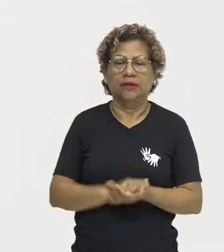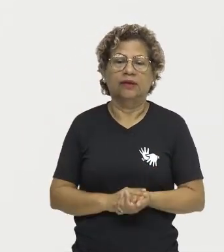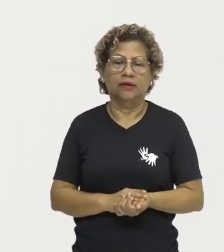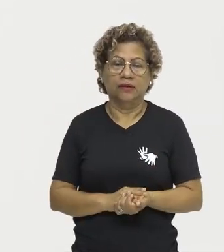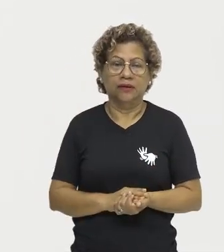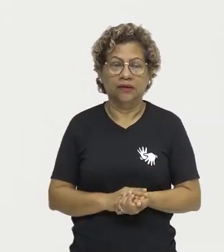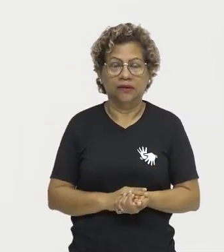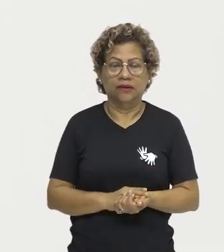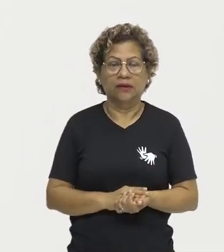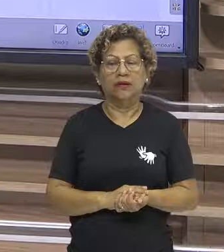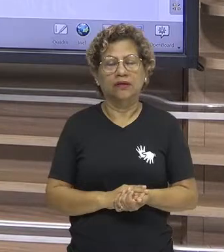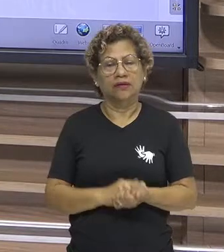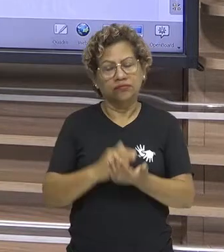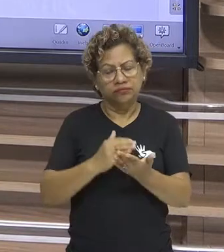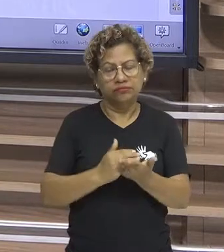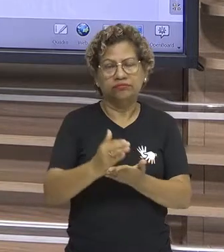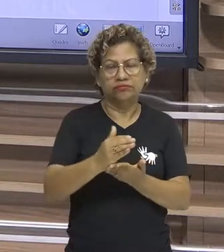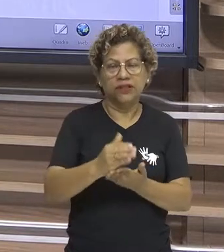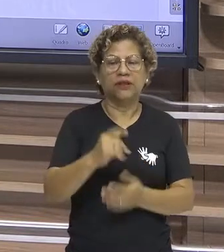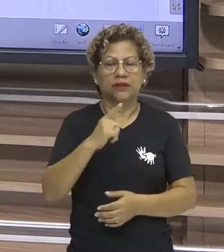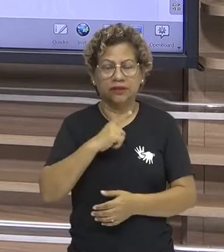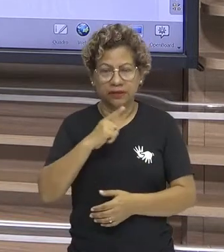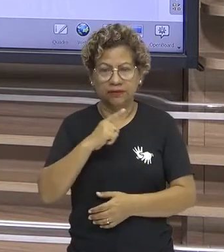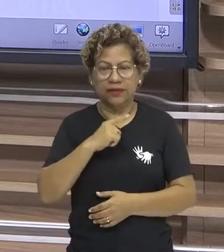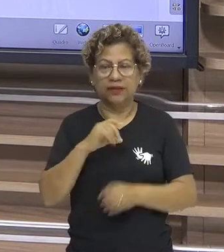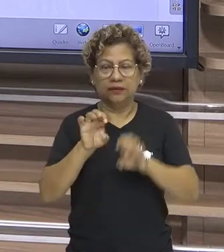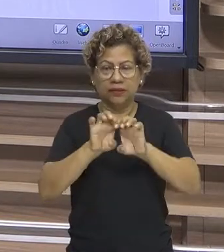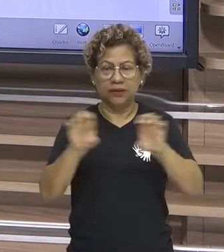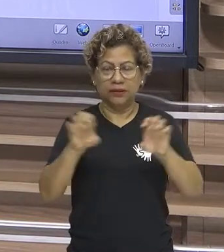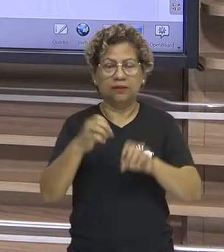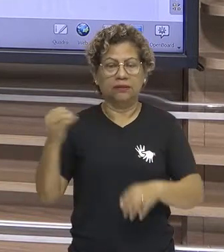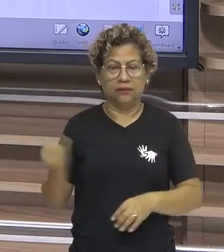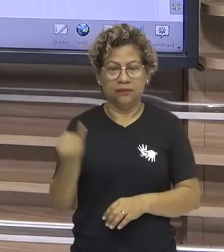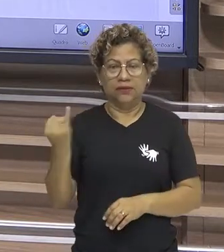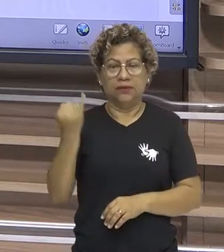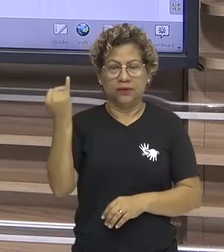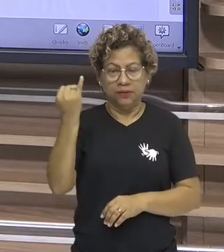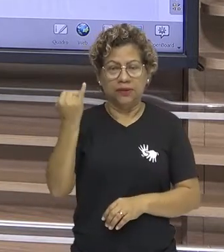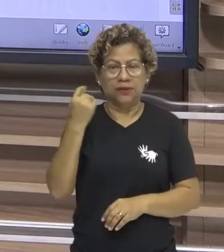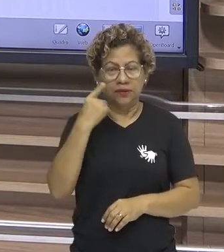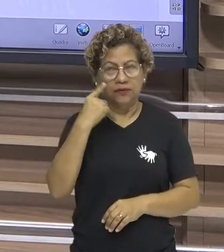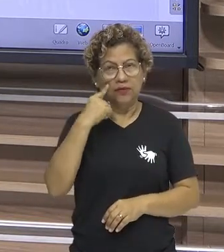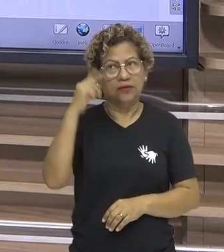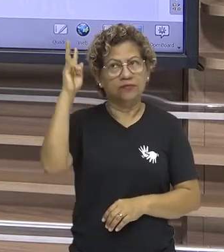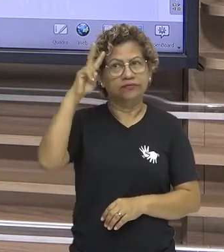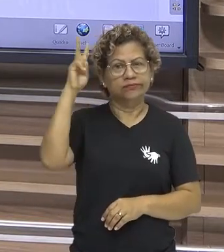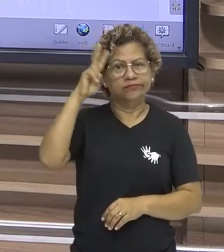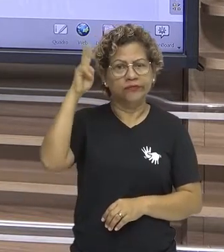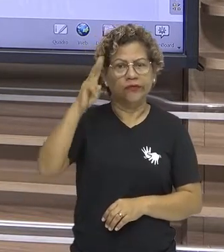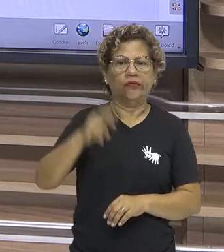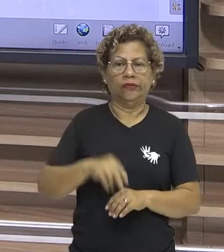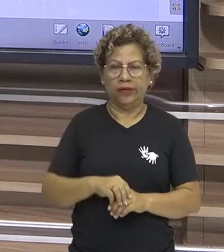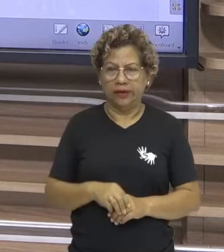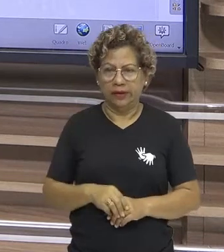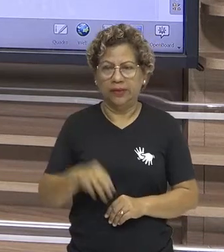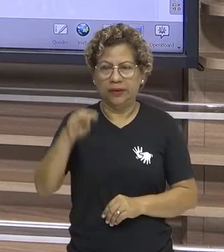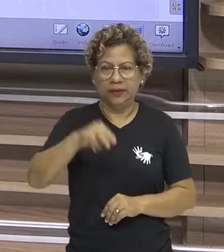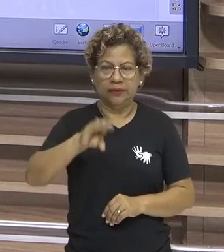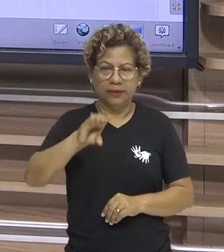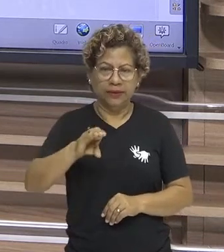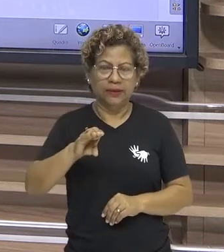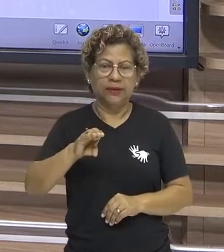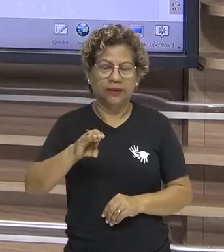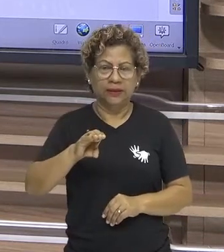a calorimetria, que teremos a equação fundamental, aparece principalmente aí o nosso